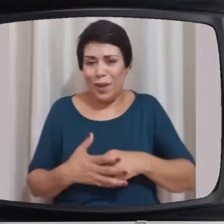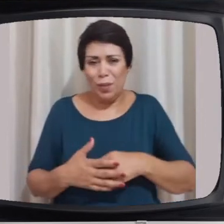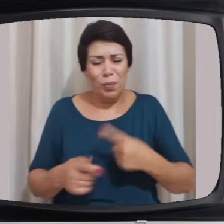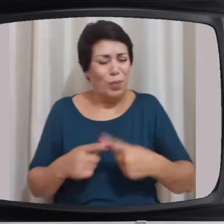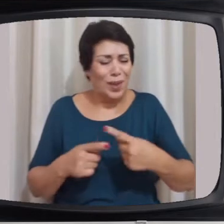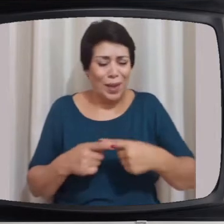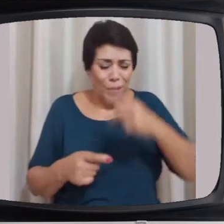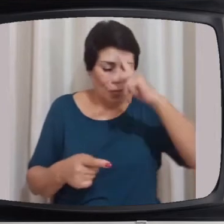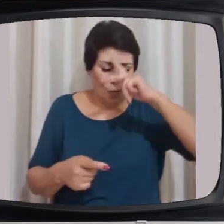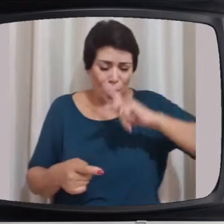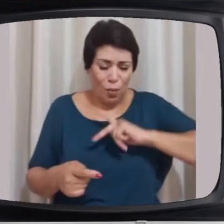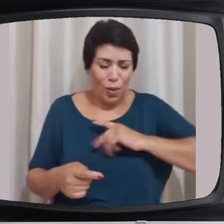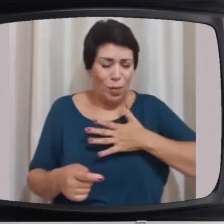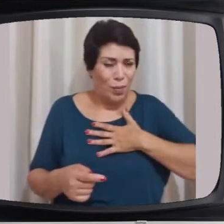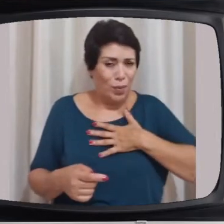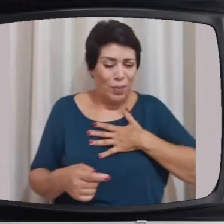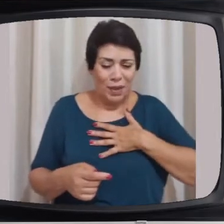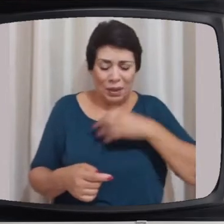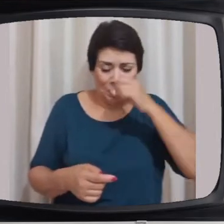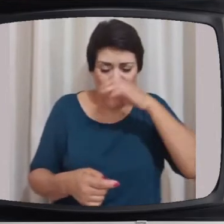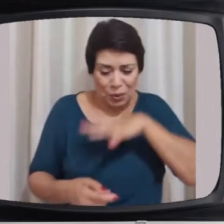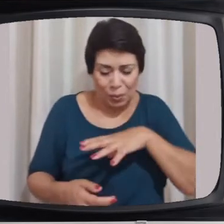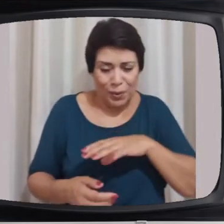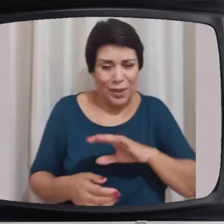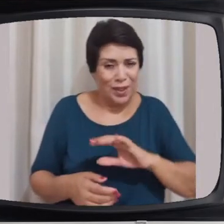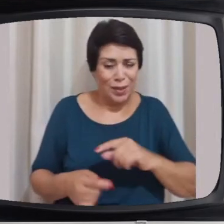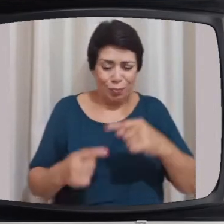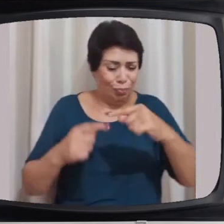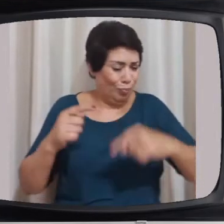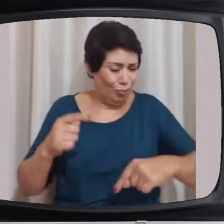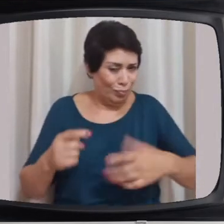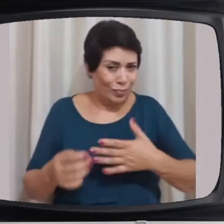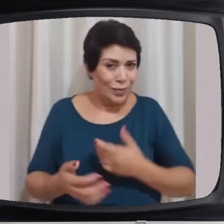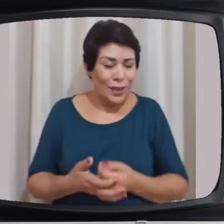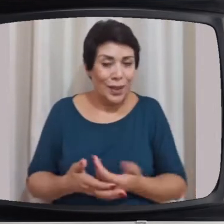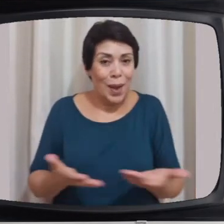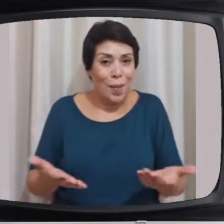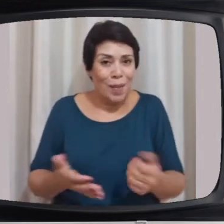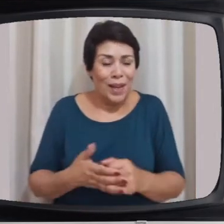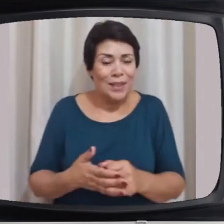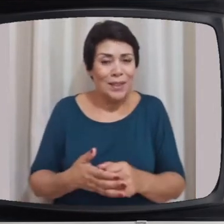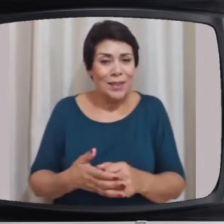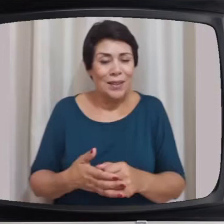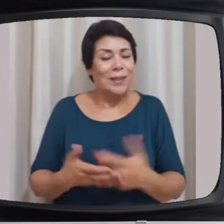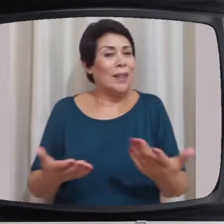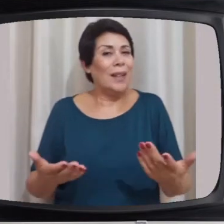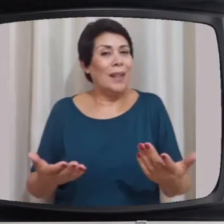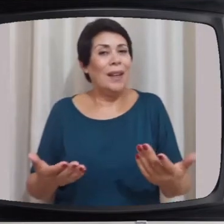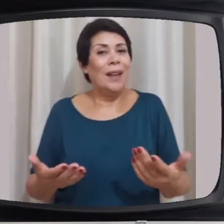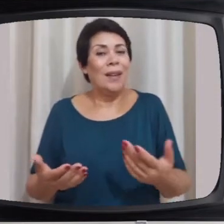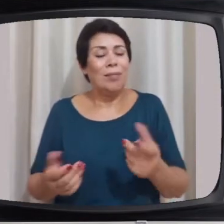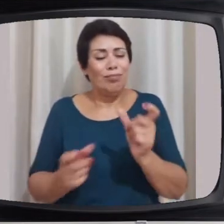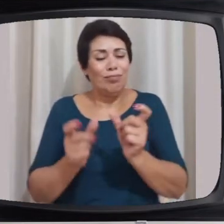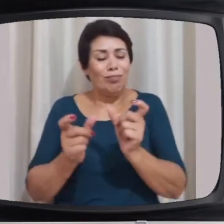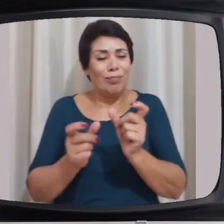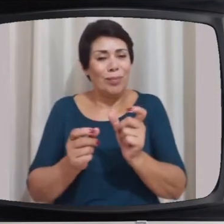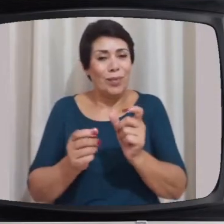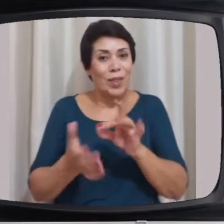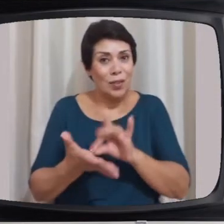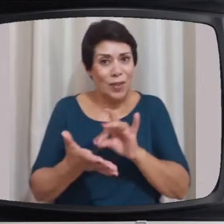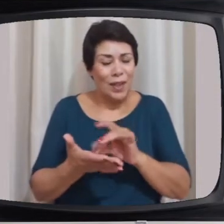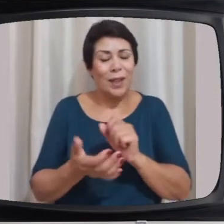feitio, de maneira nenhuma, partir para a ignorância, mas no sentido físico da palavra, mas